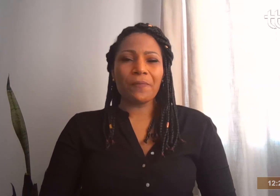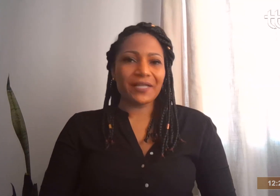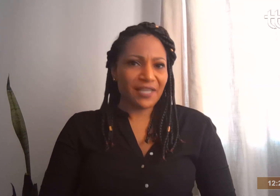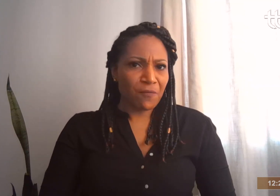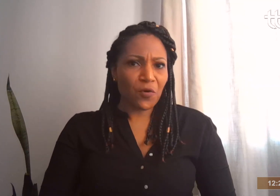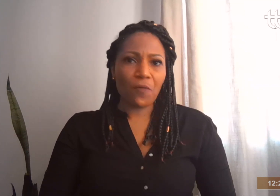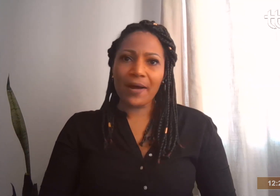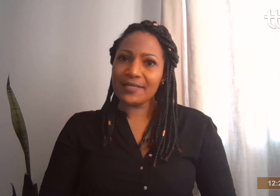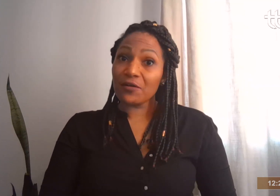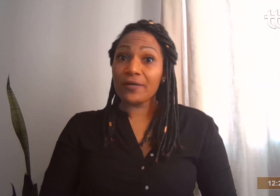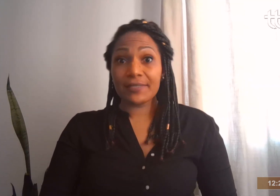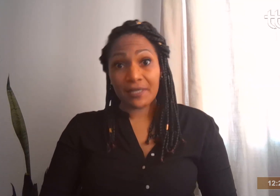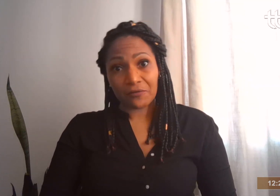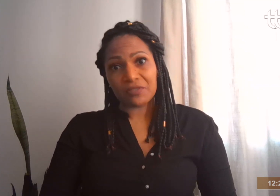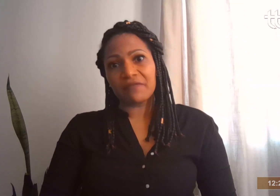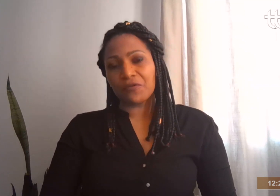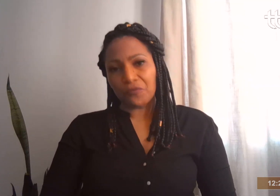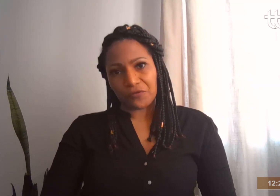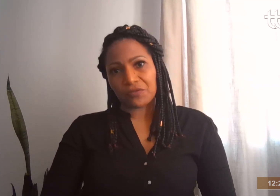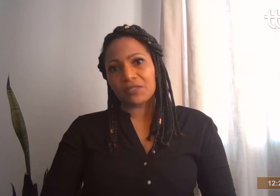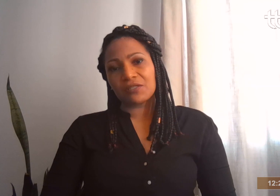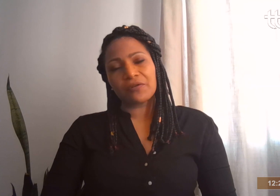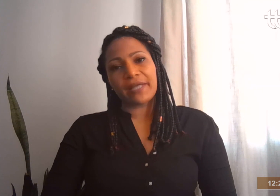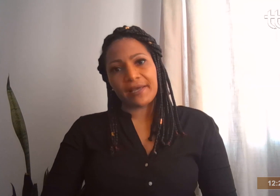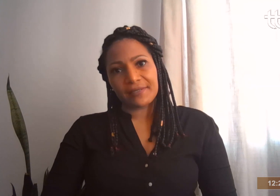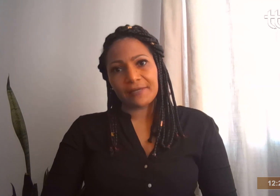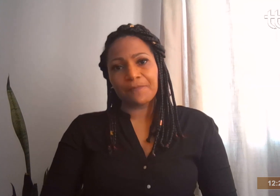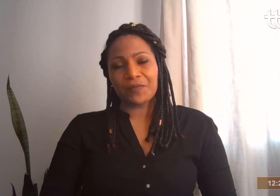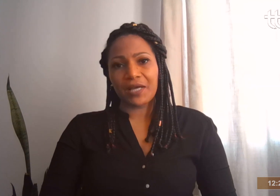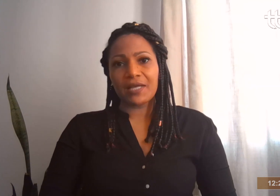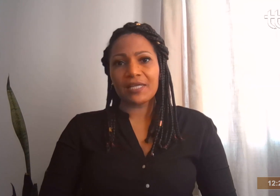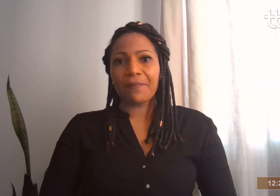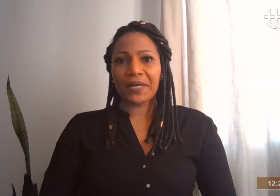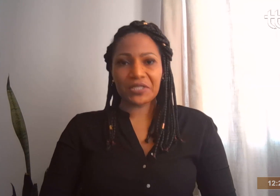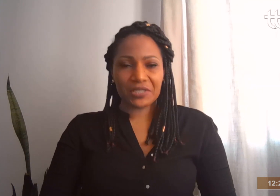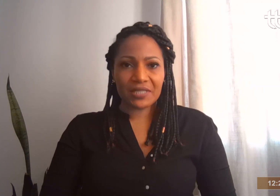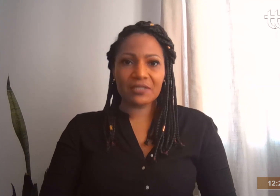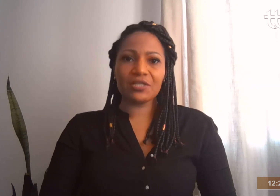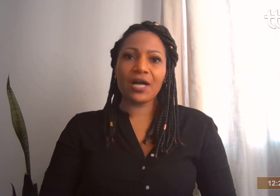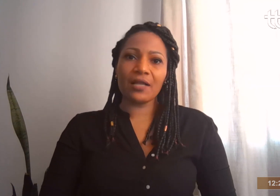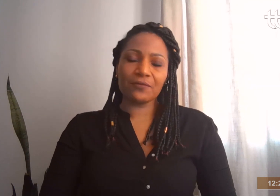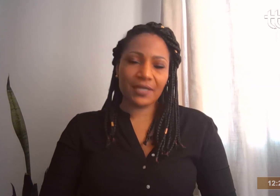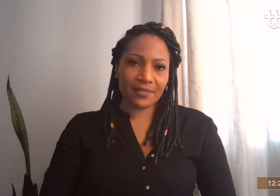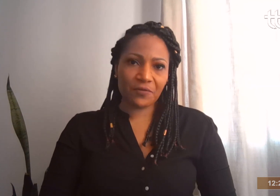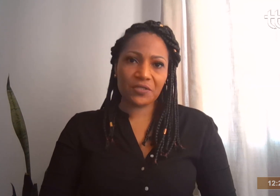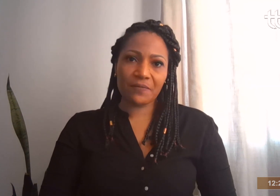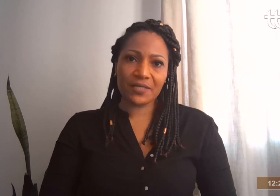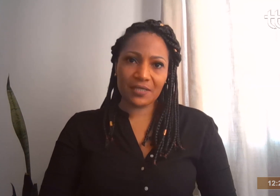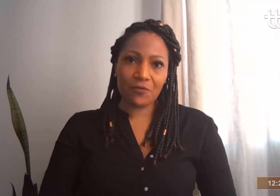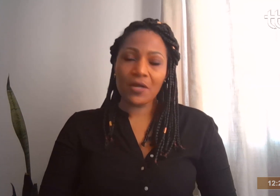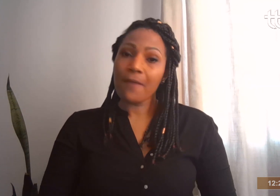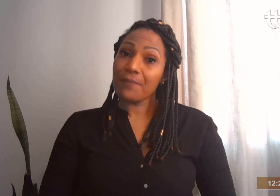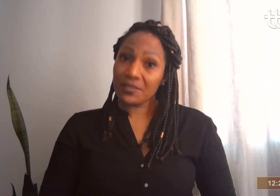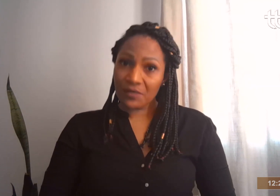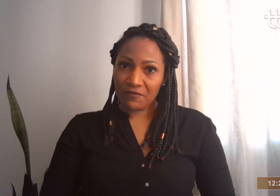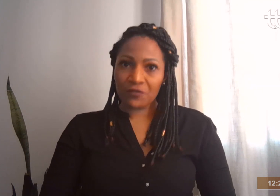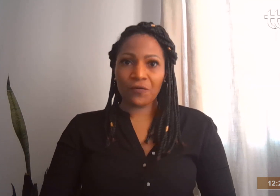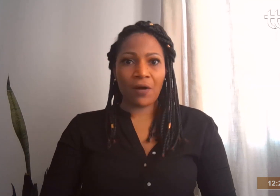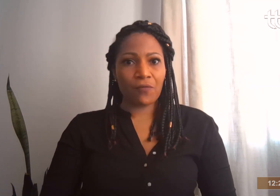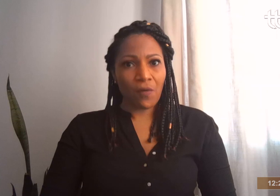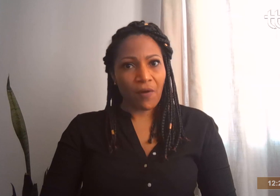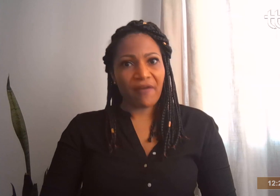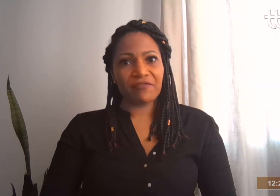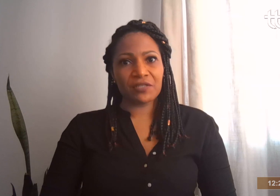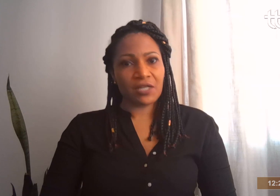consigam compreender um pouco mais e conhecer, inclusive, cursos que desconhecem, né? E a partir desse diálogo, dessa aproximação, mesmo